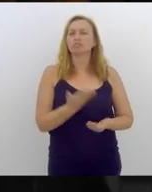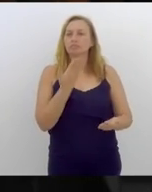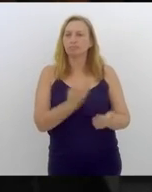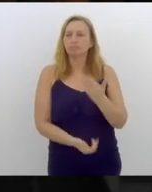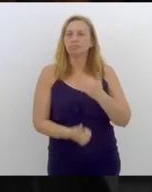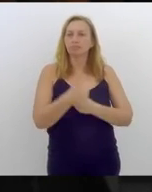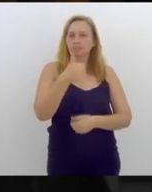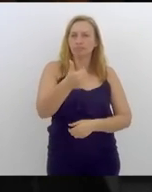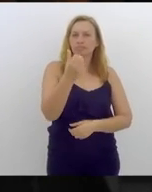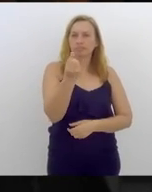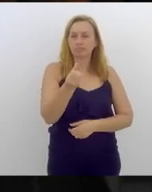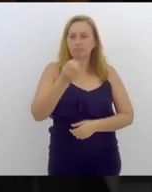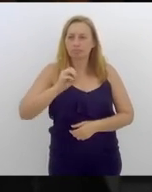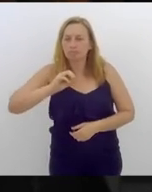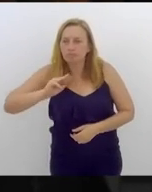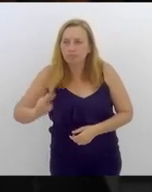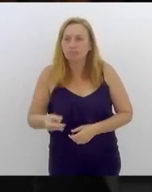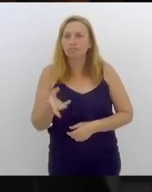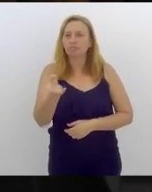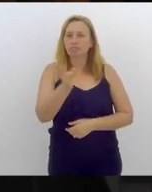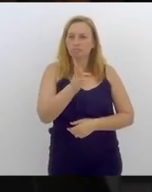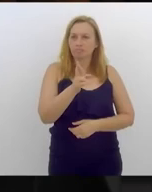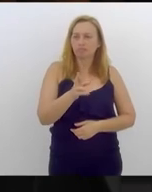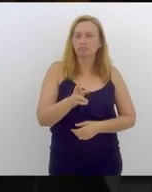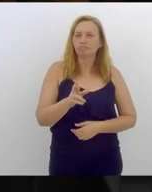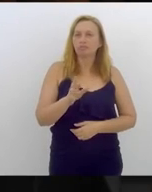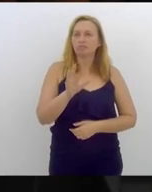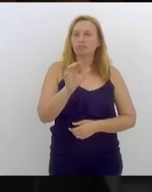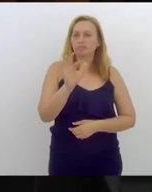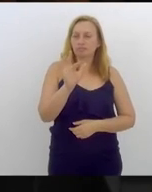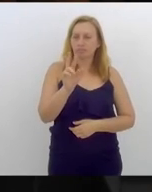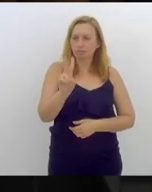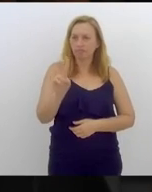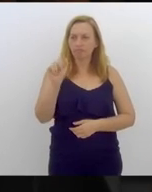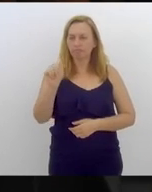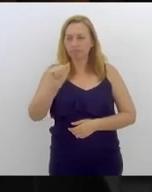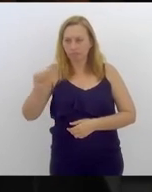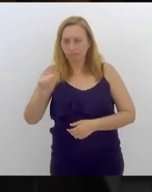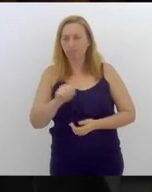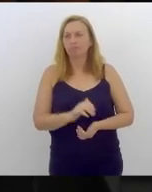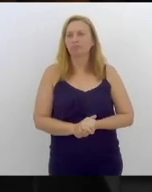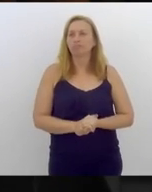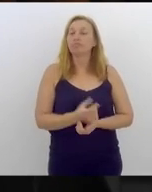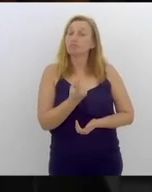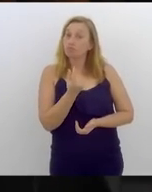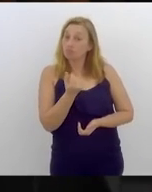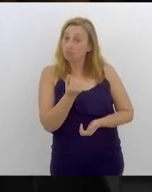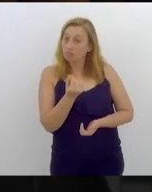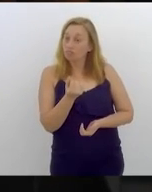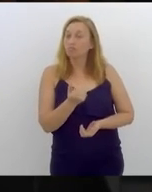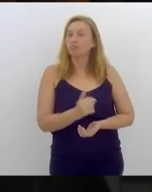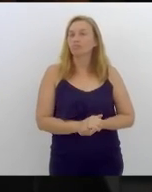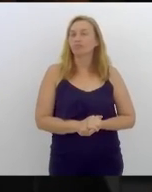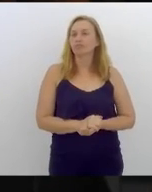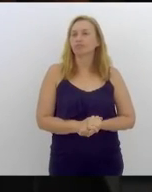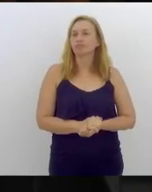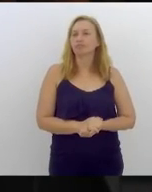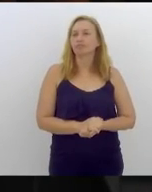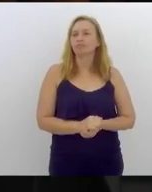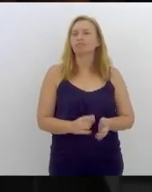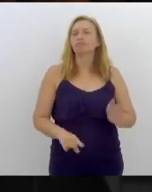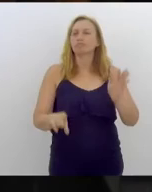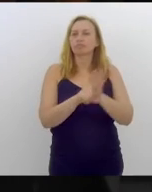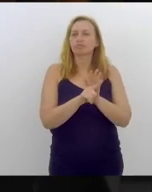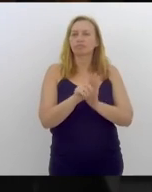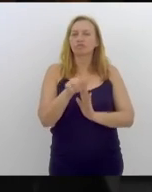160 milhões de reais no vácuo né do vaarc é uma parte do dinheiro é previsto na